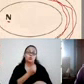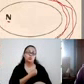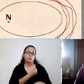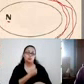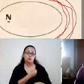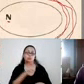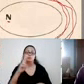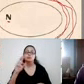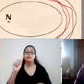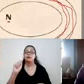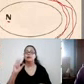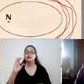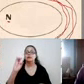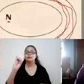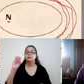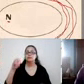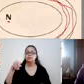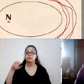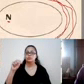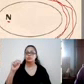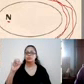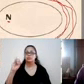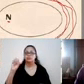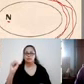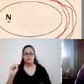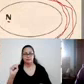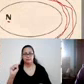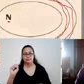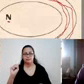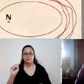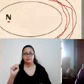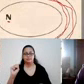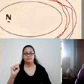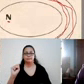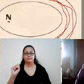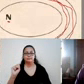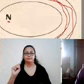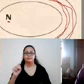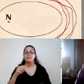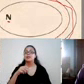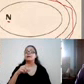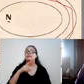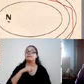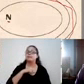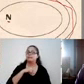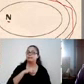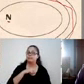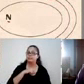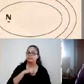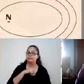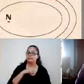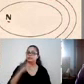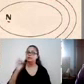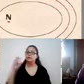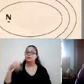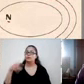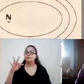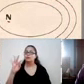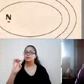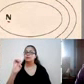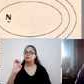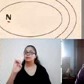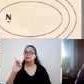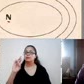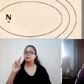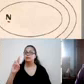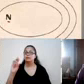dos números racionais. Portanto, eu posso dizer que os racionais contém os inteiros,